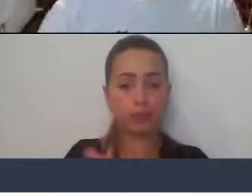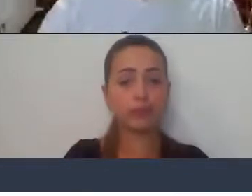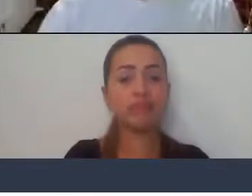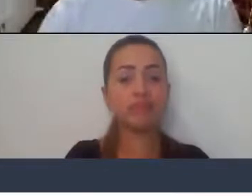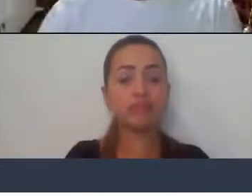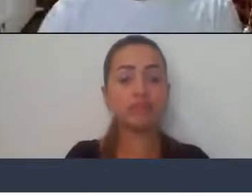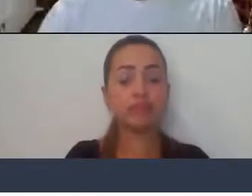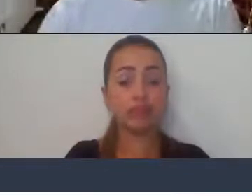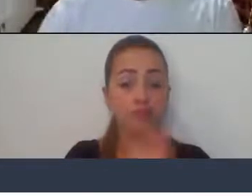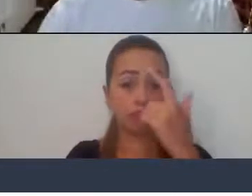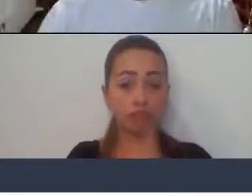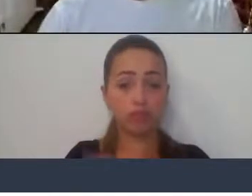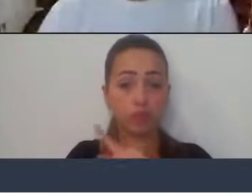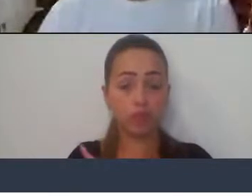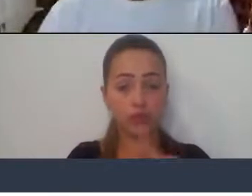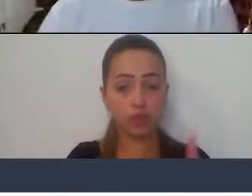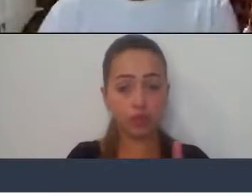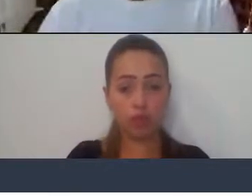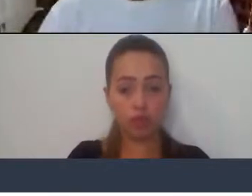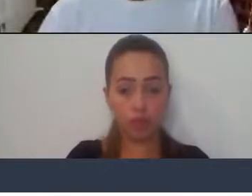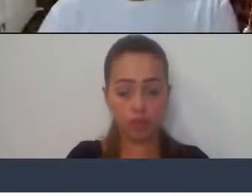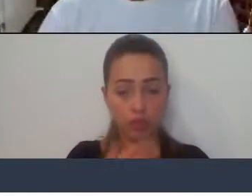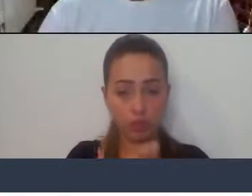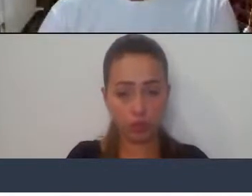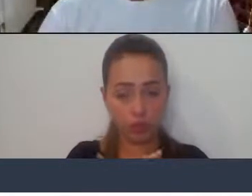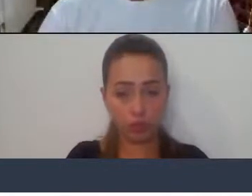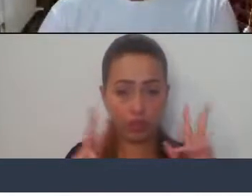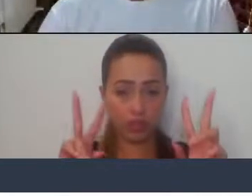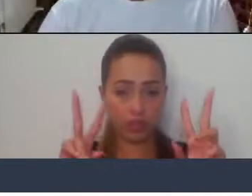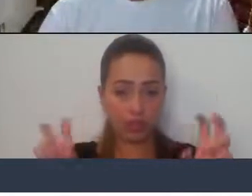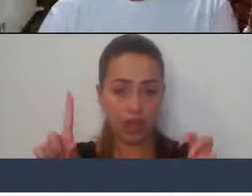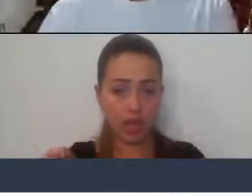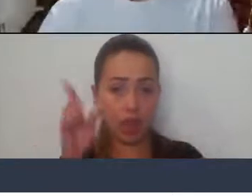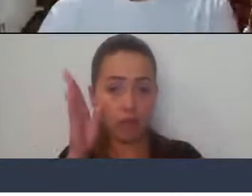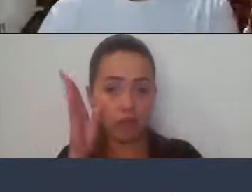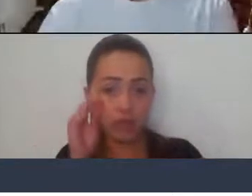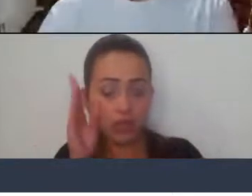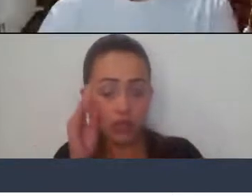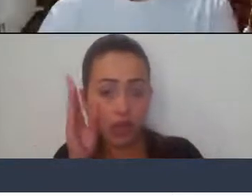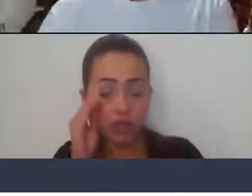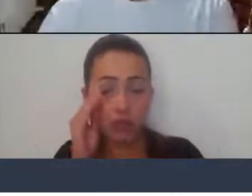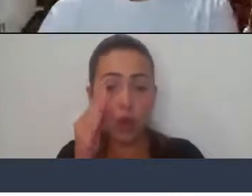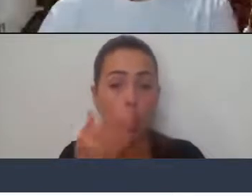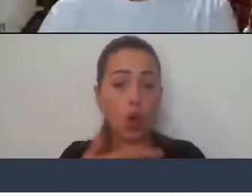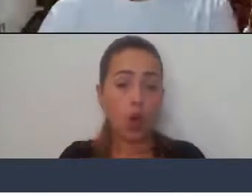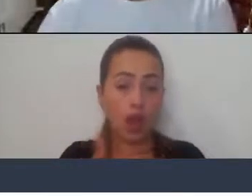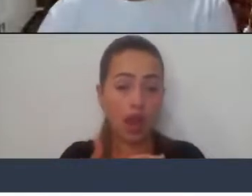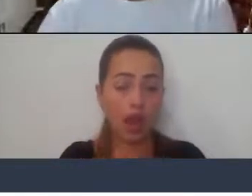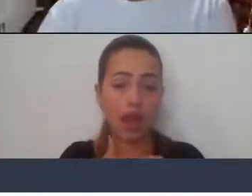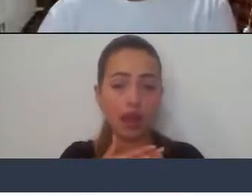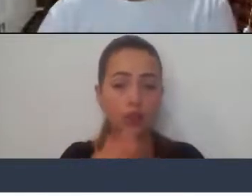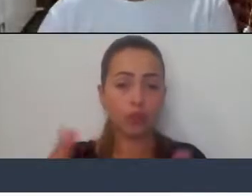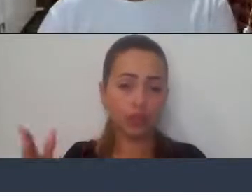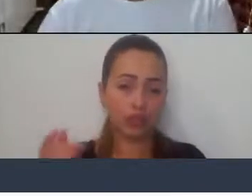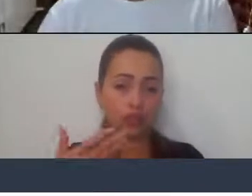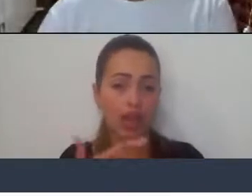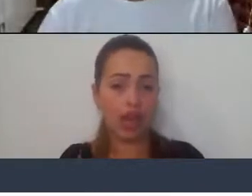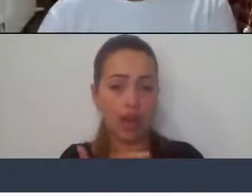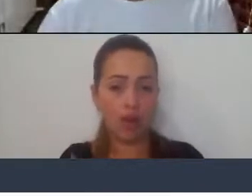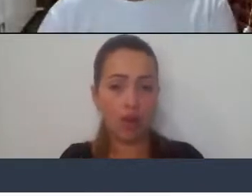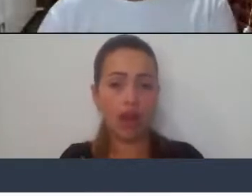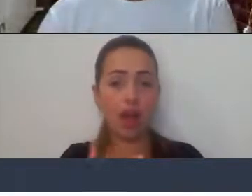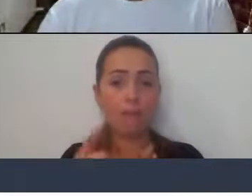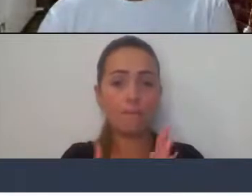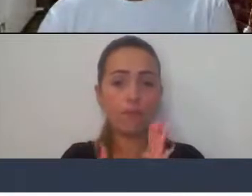do professor em formação, entre aspas, aqui ele colocou, ser observado por colegas durante as aulas é apontado como entrave